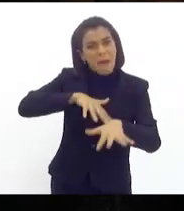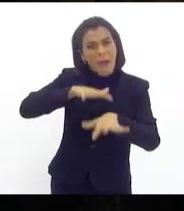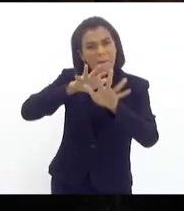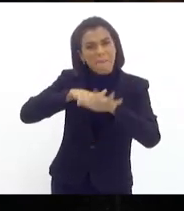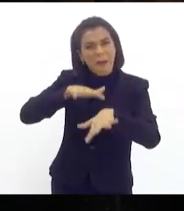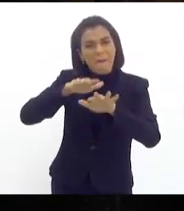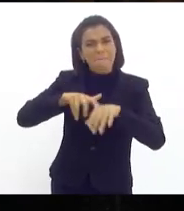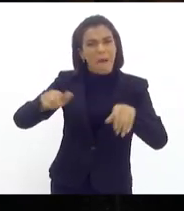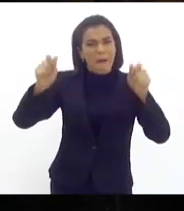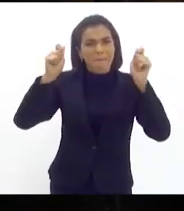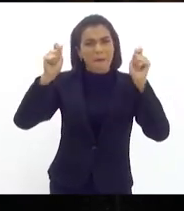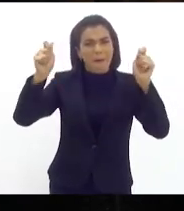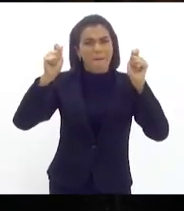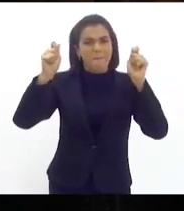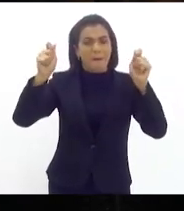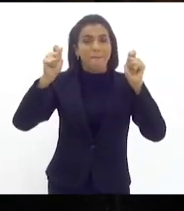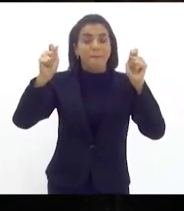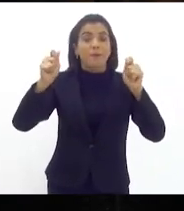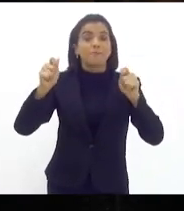foram